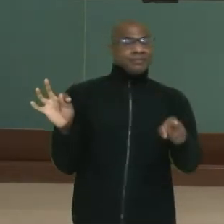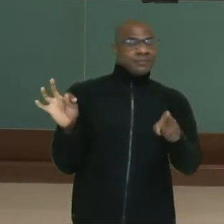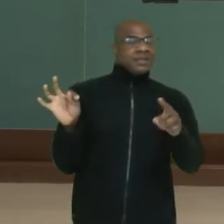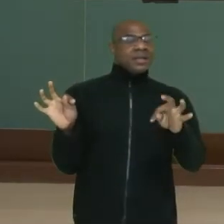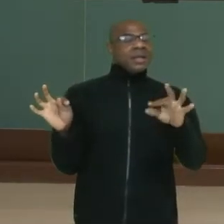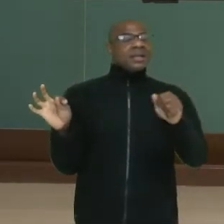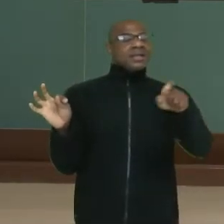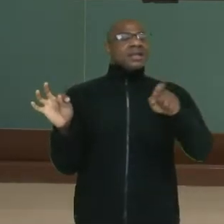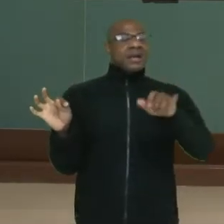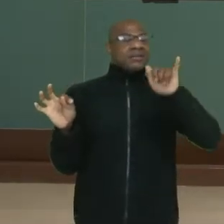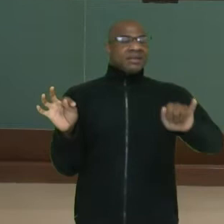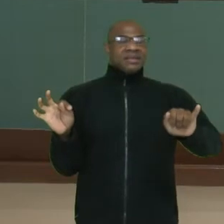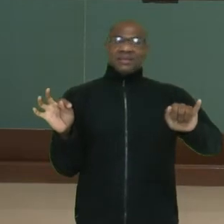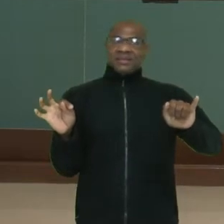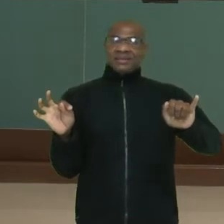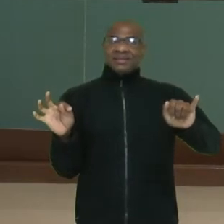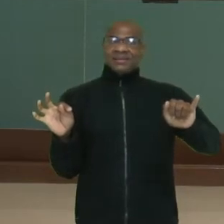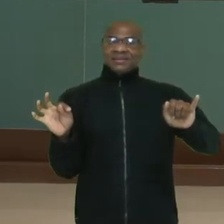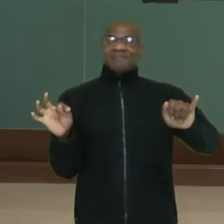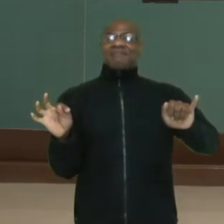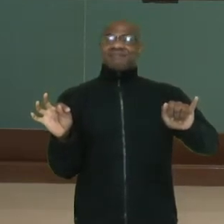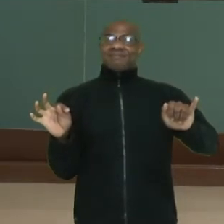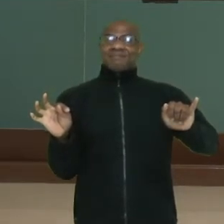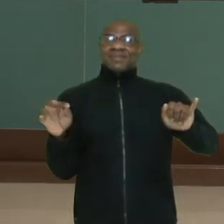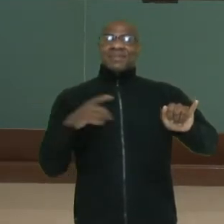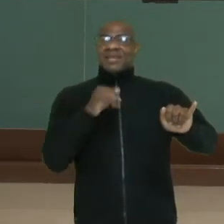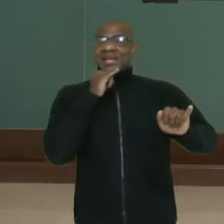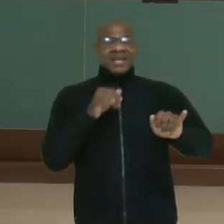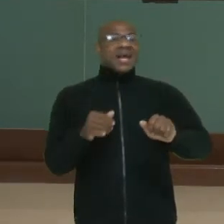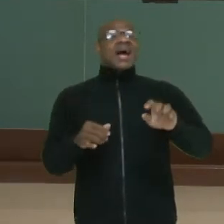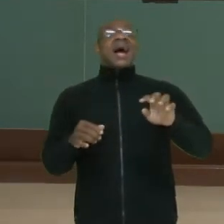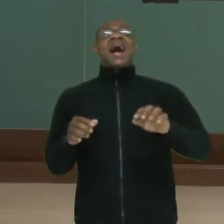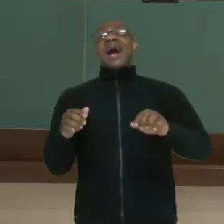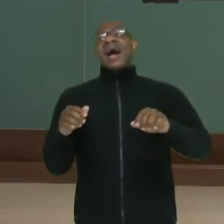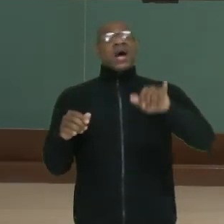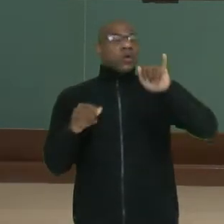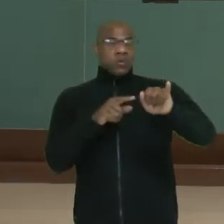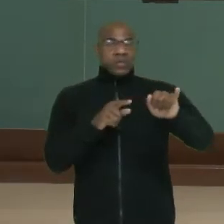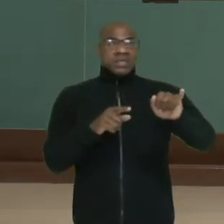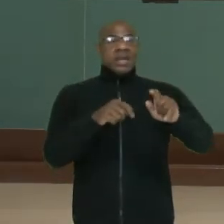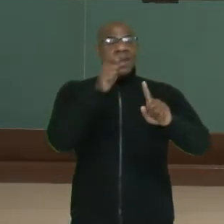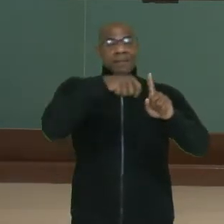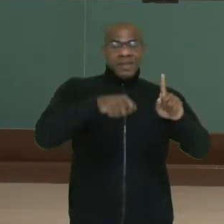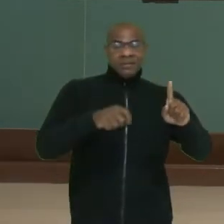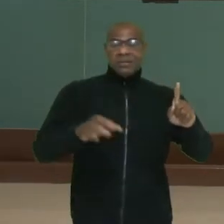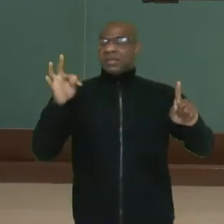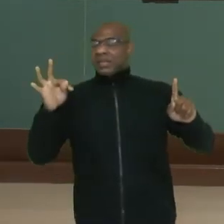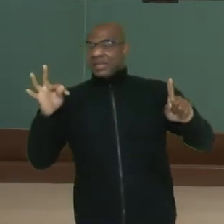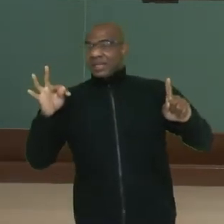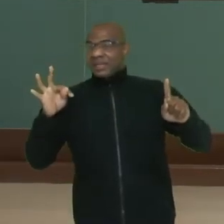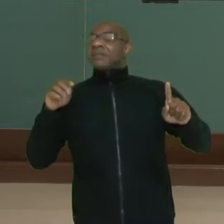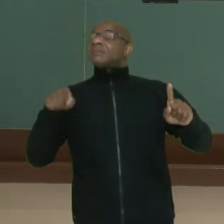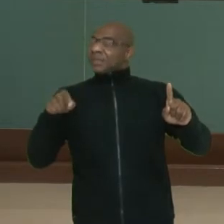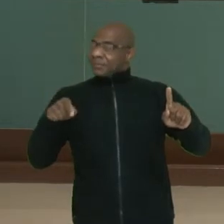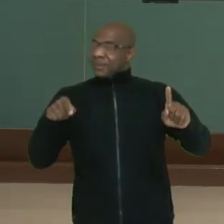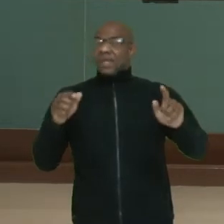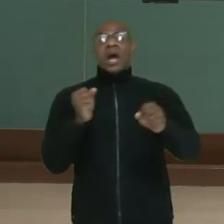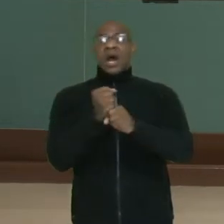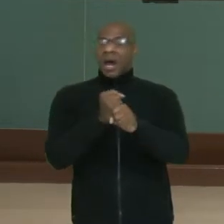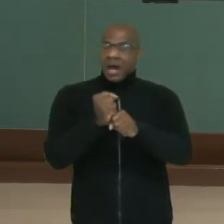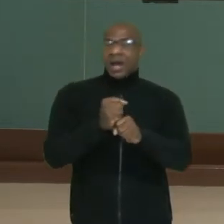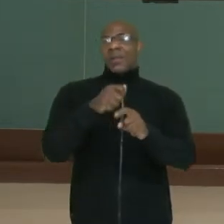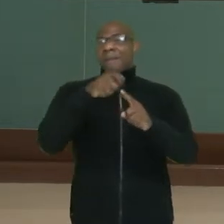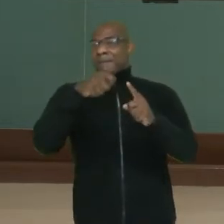uma estiver ao dia, a outra em dias. Se a taxa for ao mês, o tempo tem que estar em mês. Se for ao ano, ano,